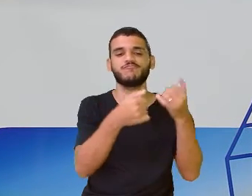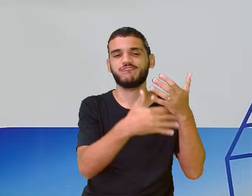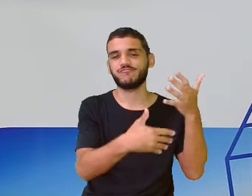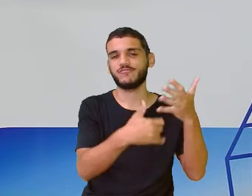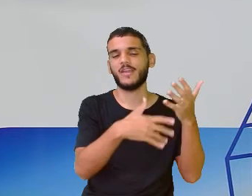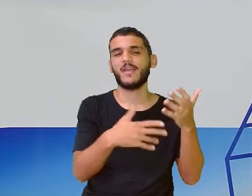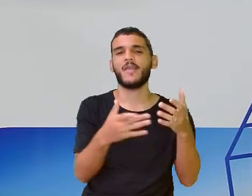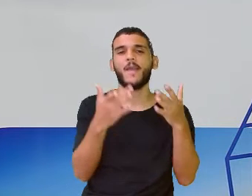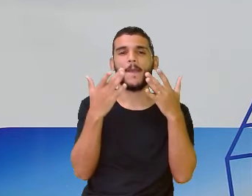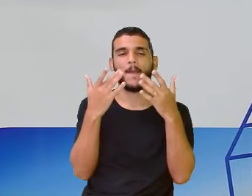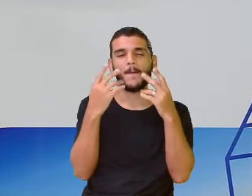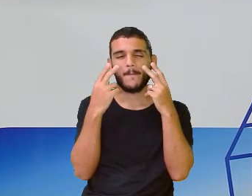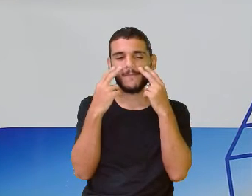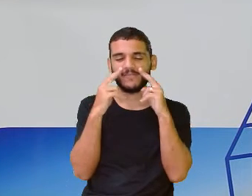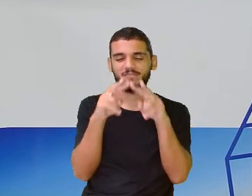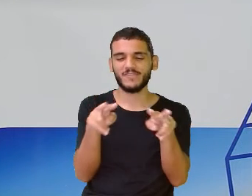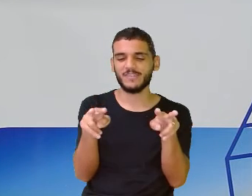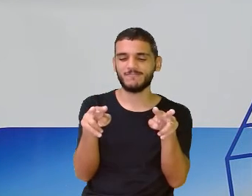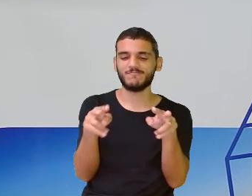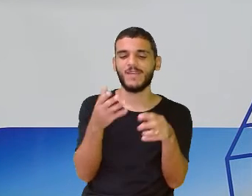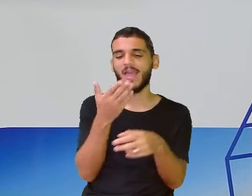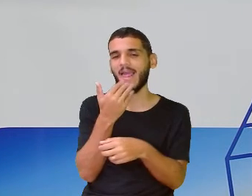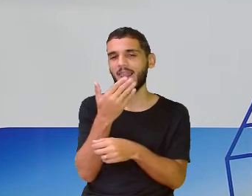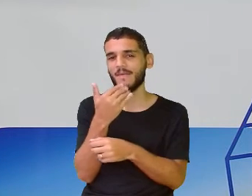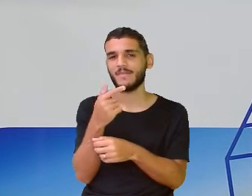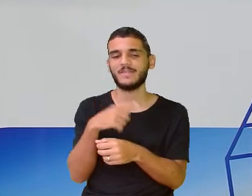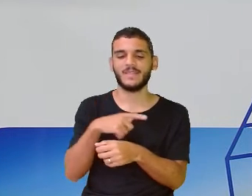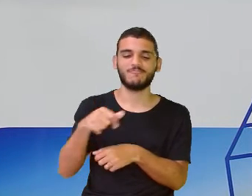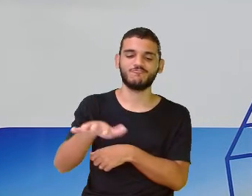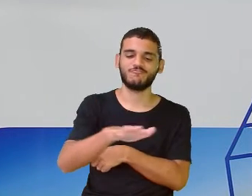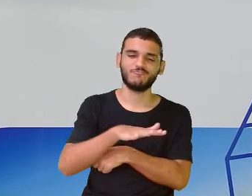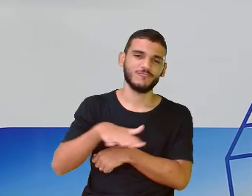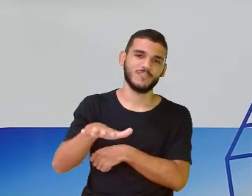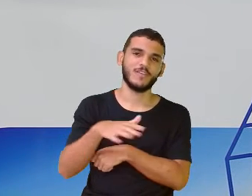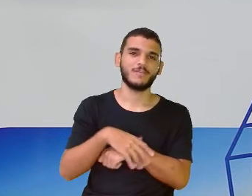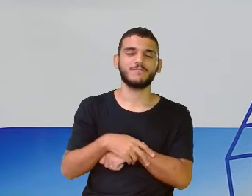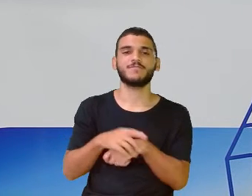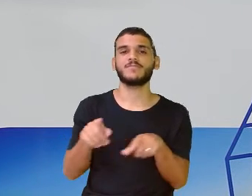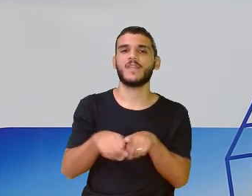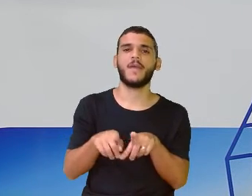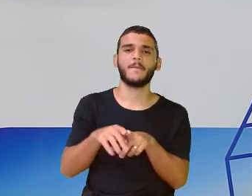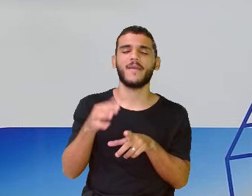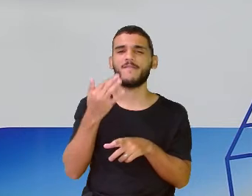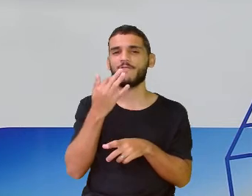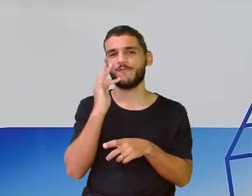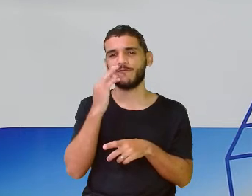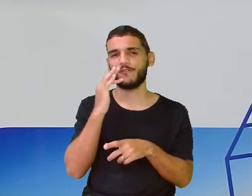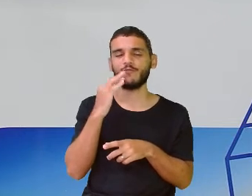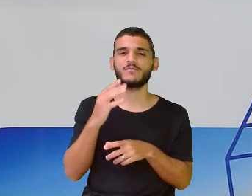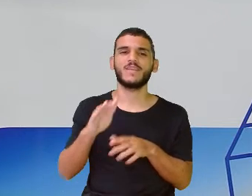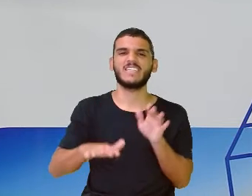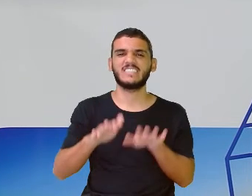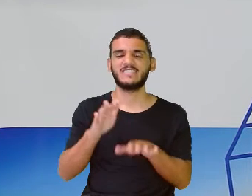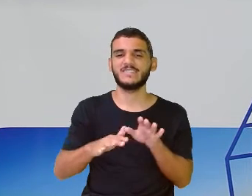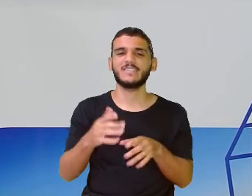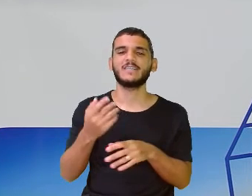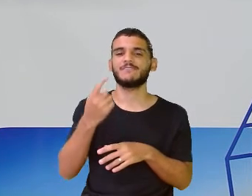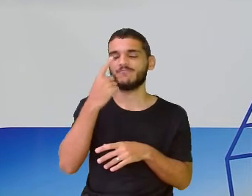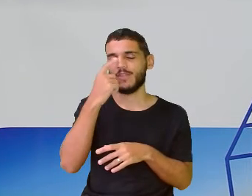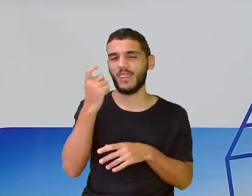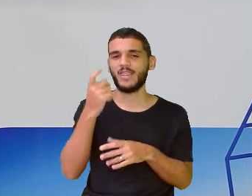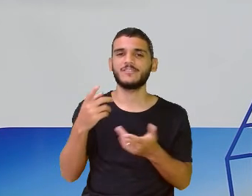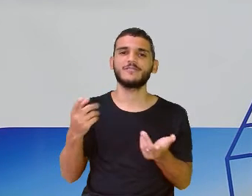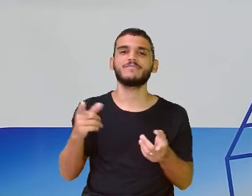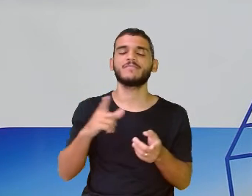Já observou quantos alimentos ficam no chão? Se cai uma fruta, as pessoas deixam lá e às vezes vai para o lixo. Então, isso, apesar que